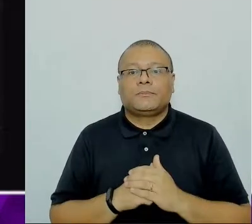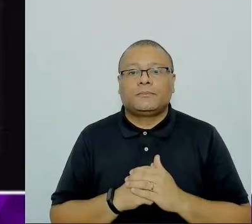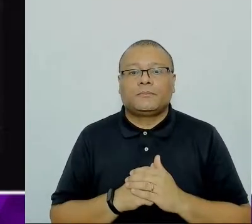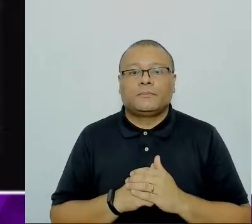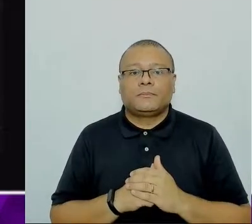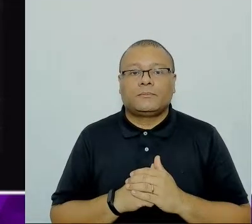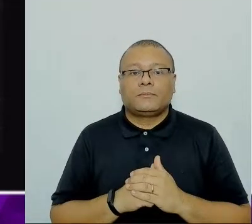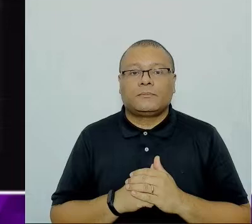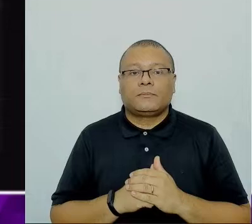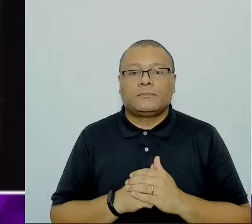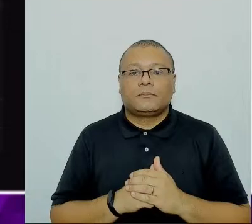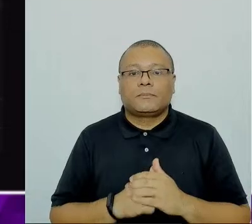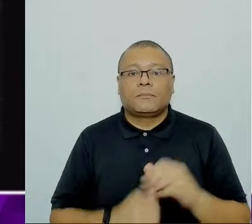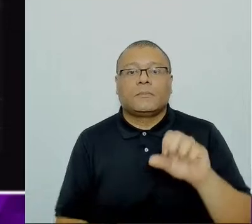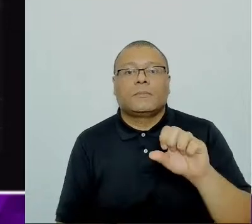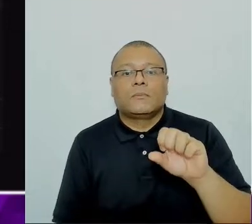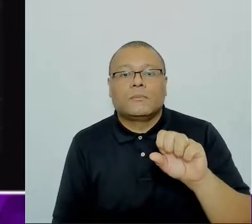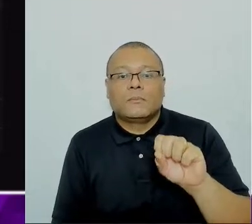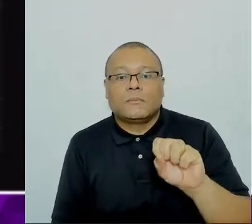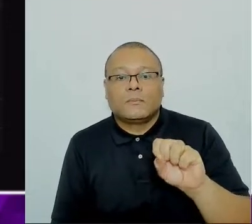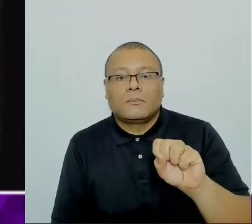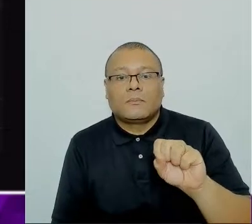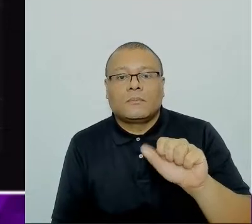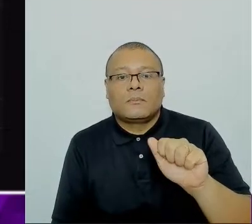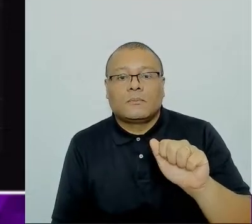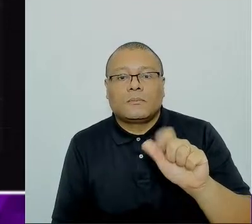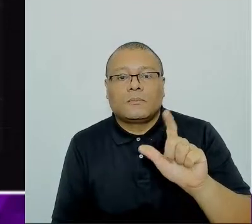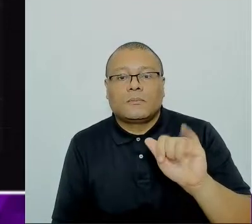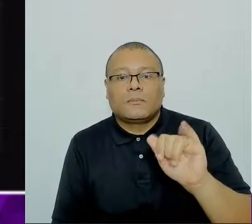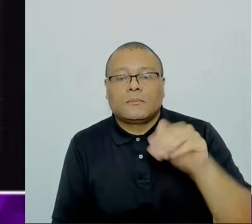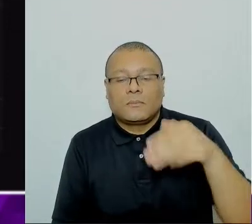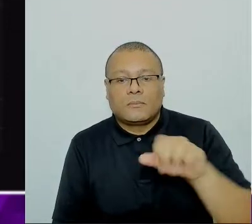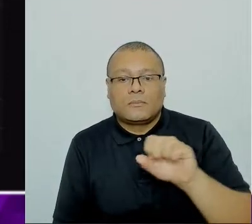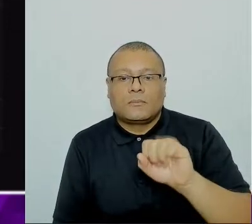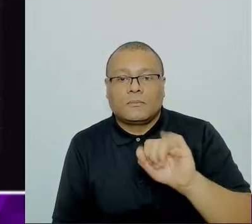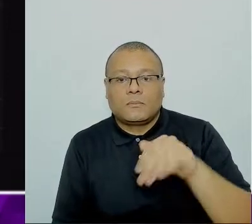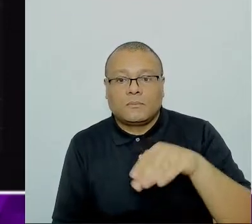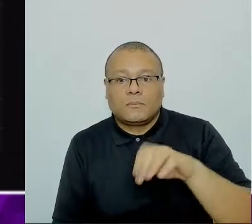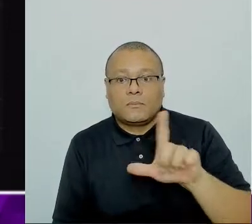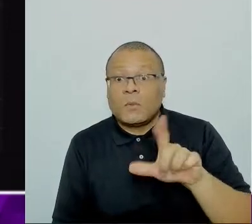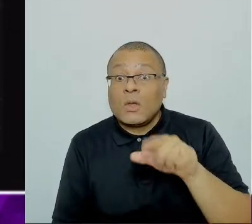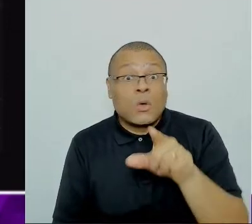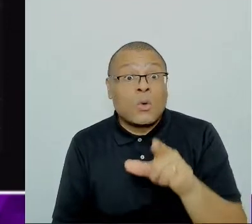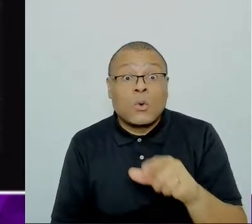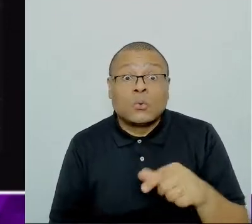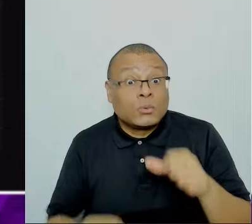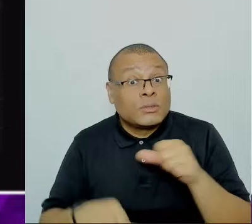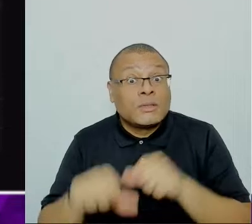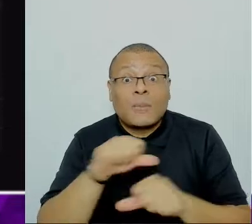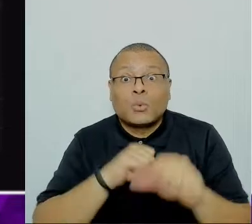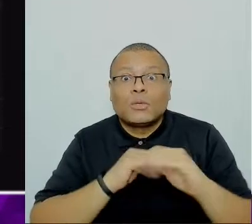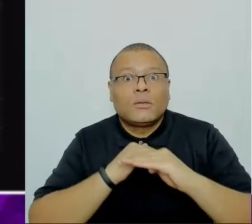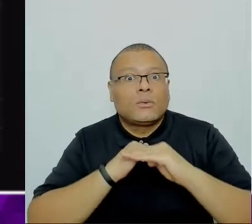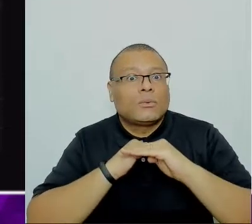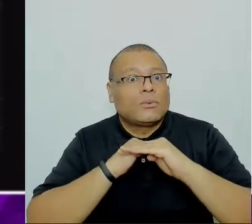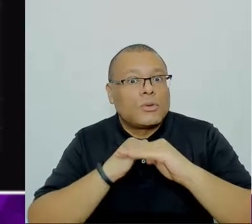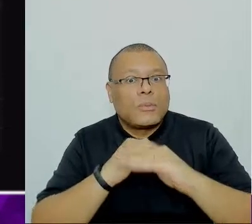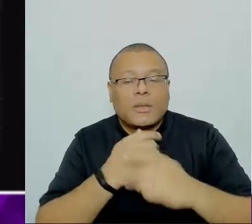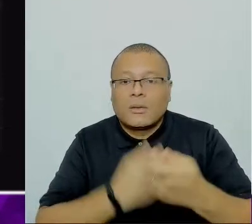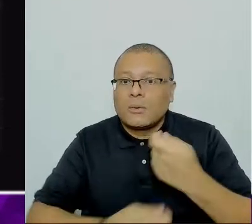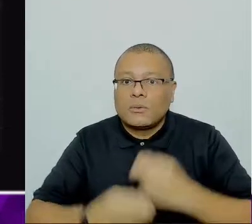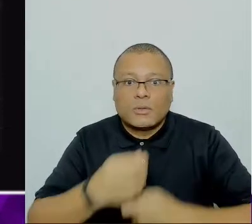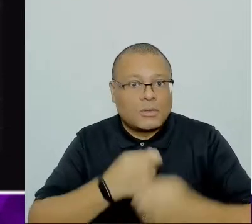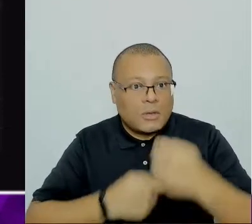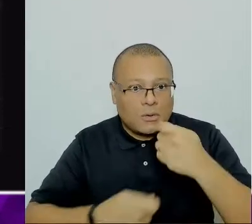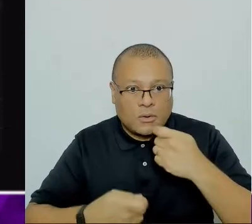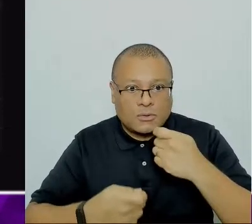Salim Ismail, lá da Singularity, ele fala exatamente isso, né? Se você não está rompendo com seus padrões de negócio ou setor,